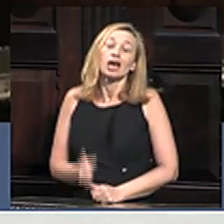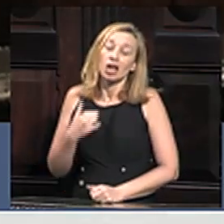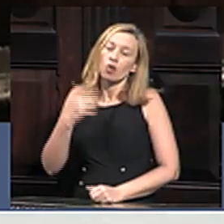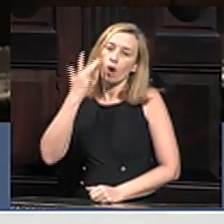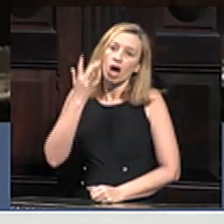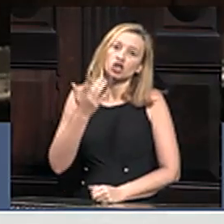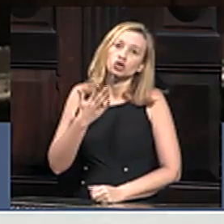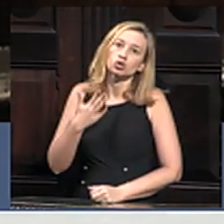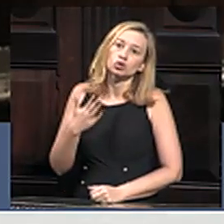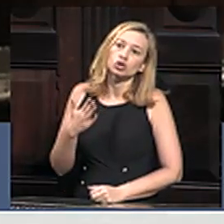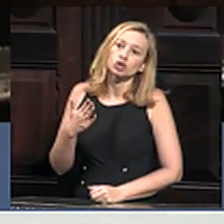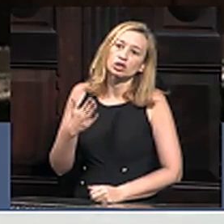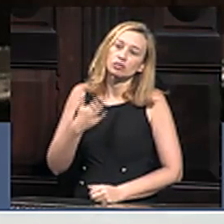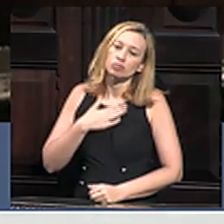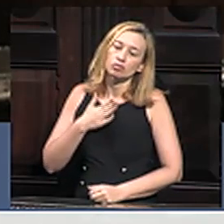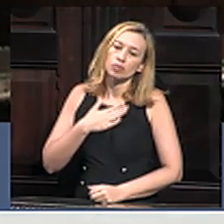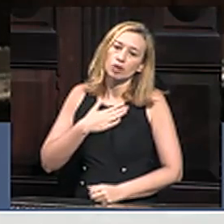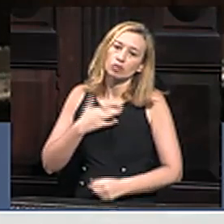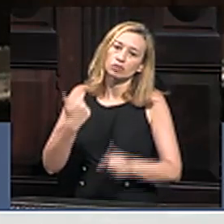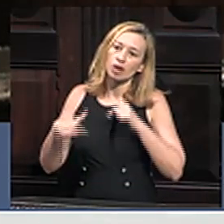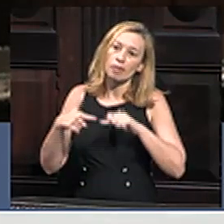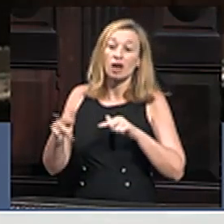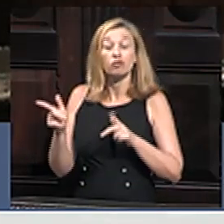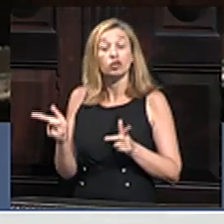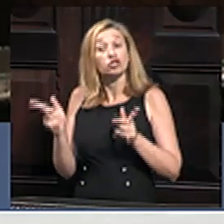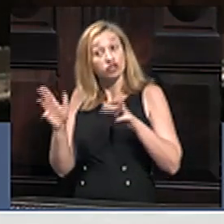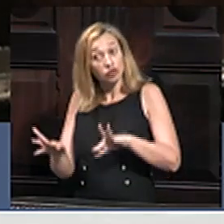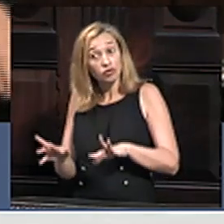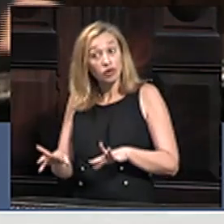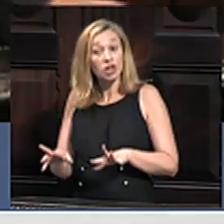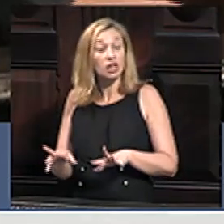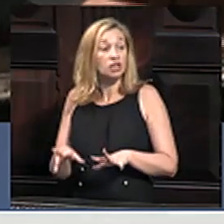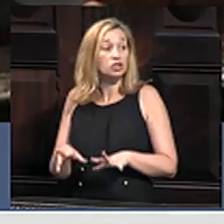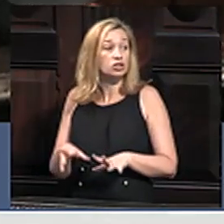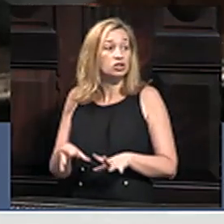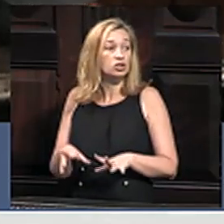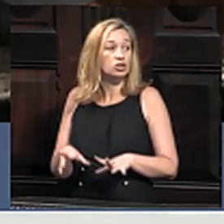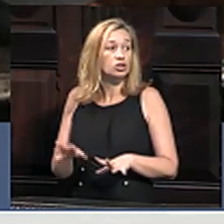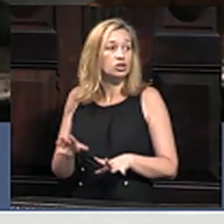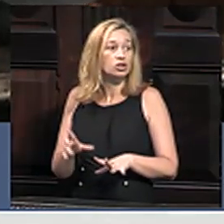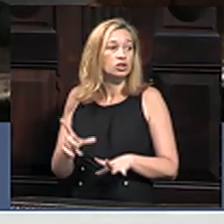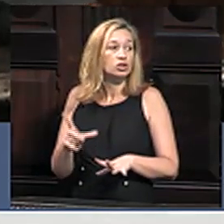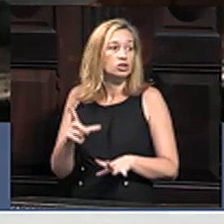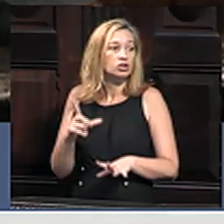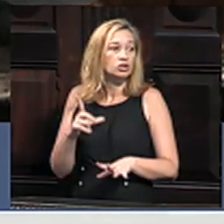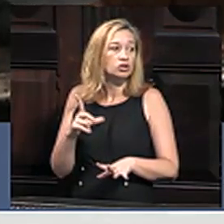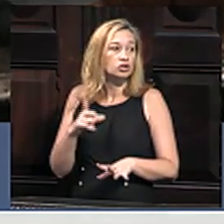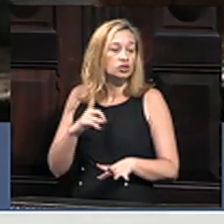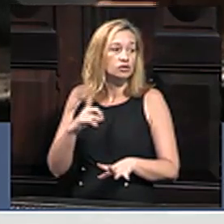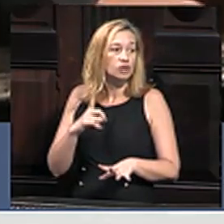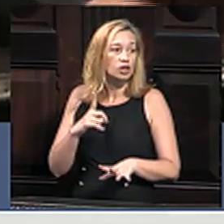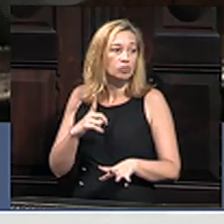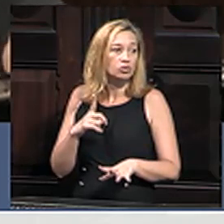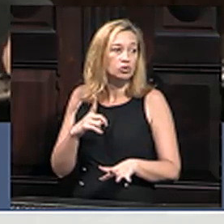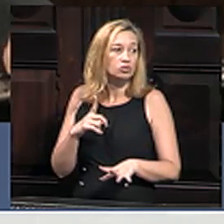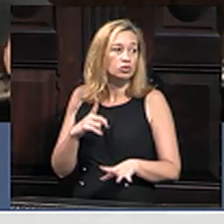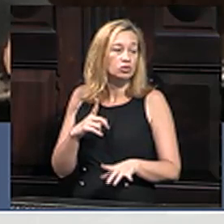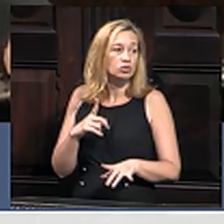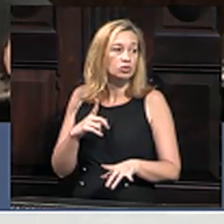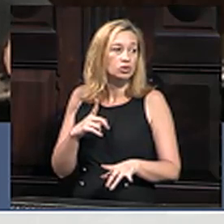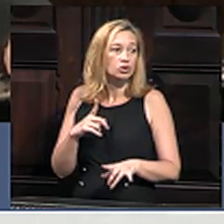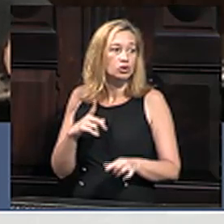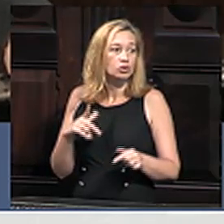foi justamente oposto. Nesses 8 anos tivemos uma produção legislativa, eu acho